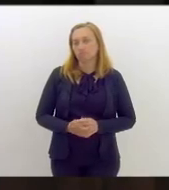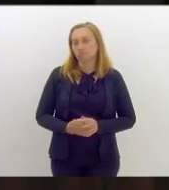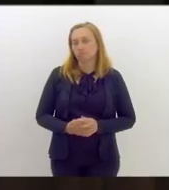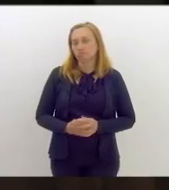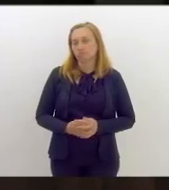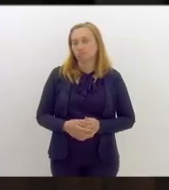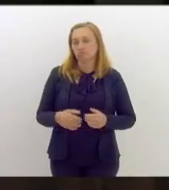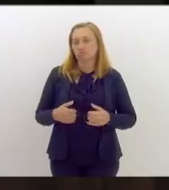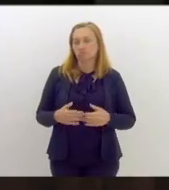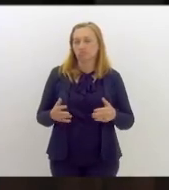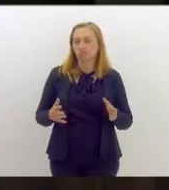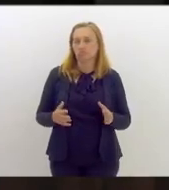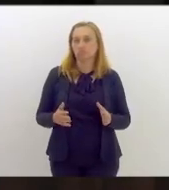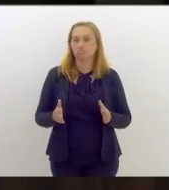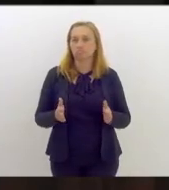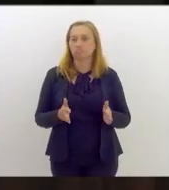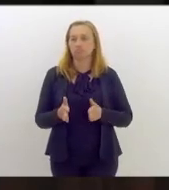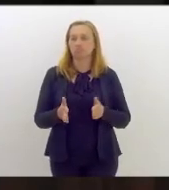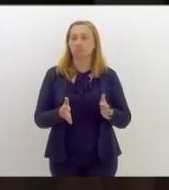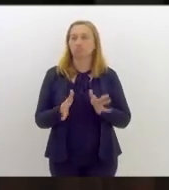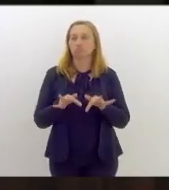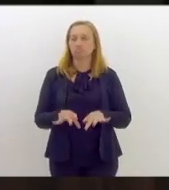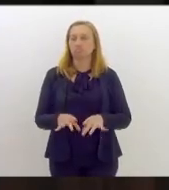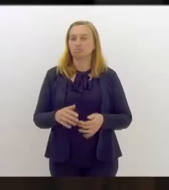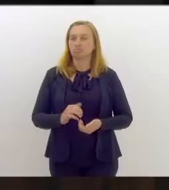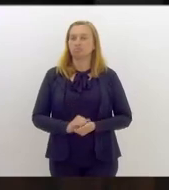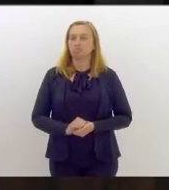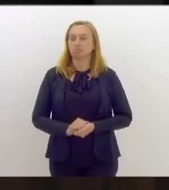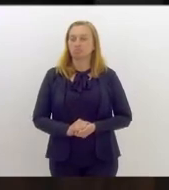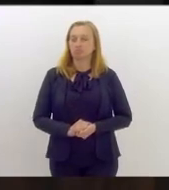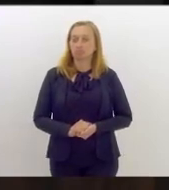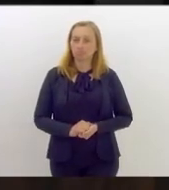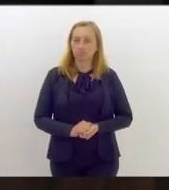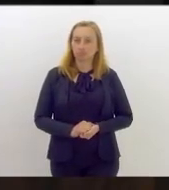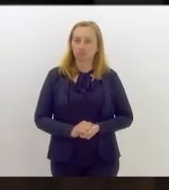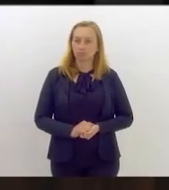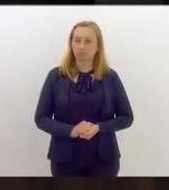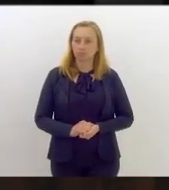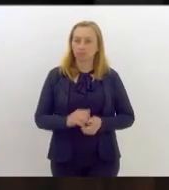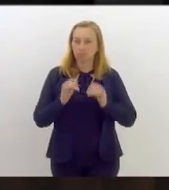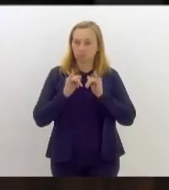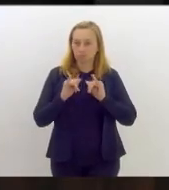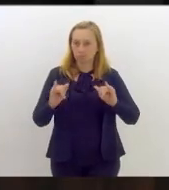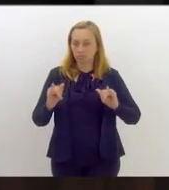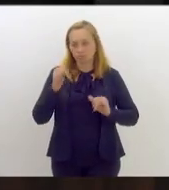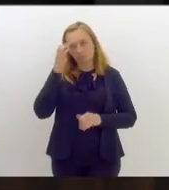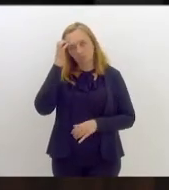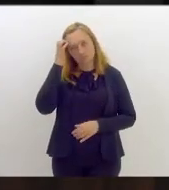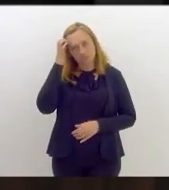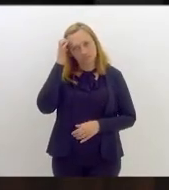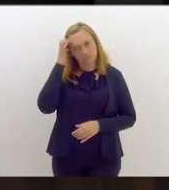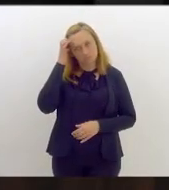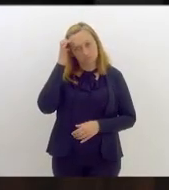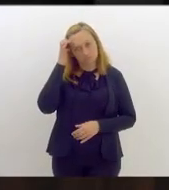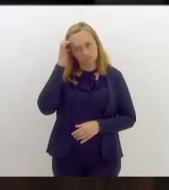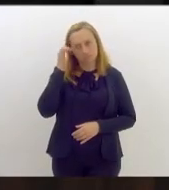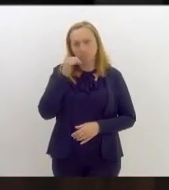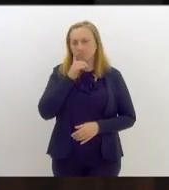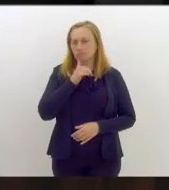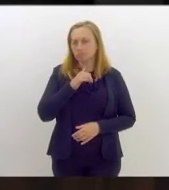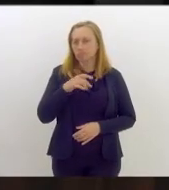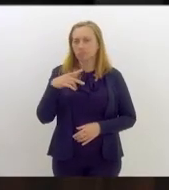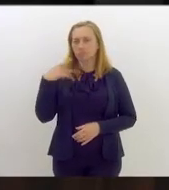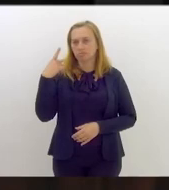Está aberto o expediente final. Eu ia anunciar aqui às senhoras parlamentares e